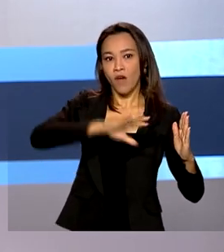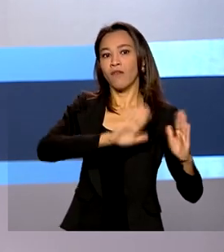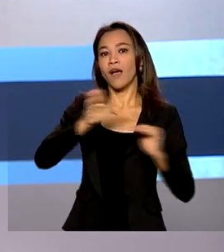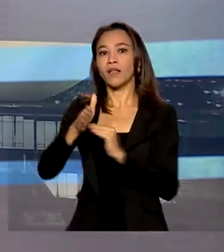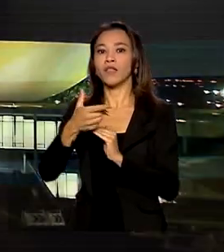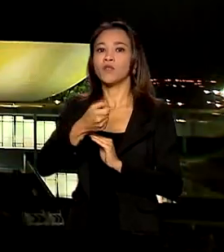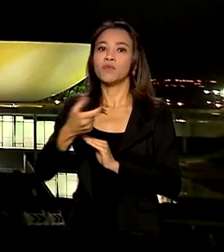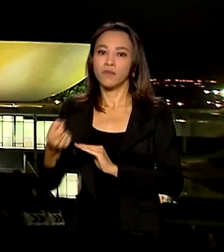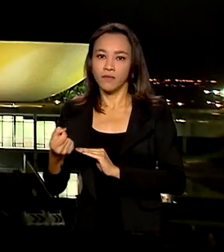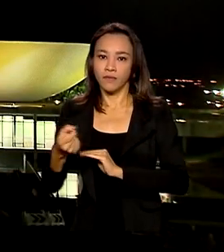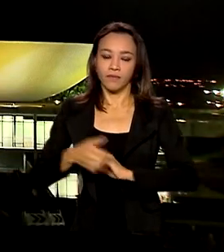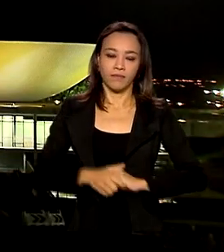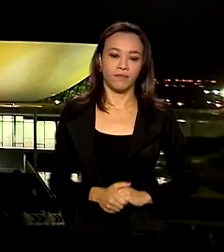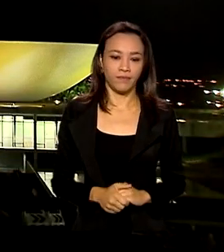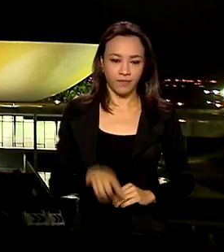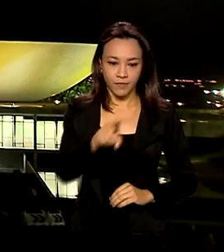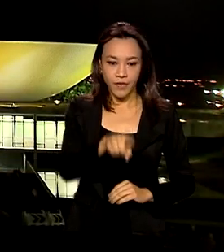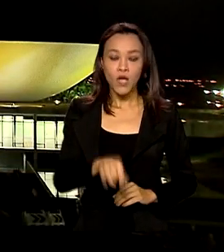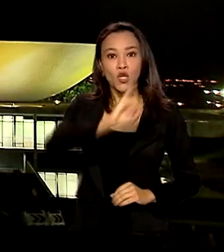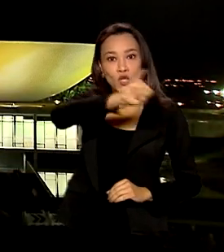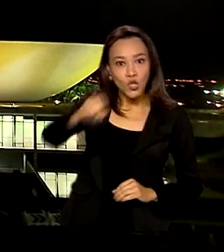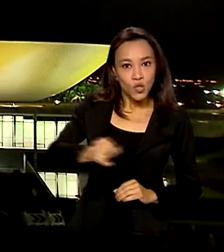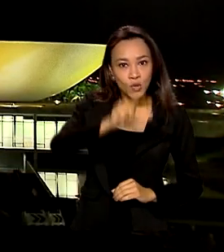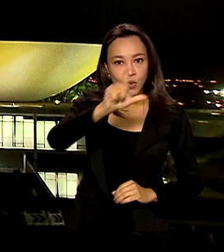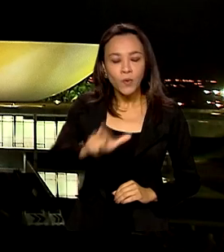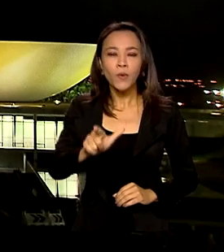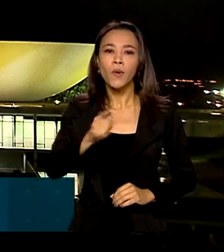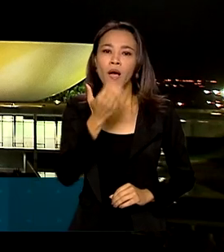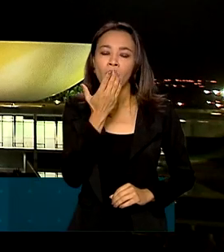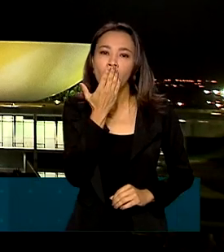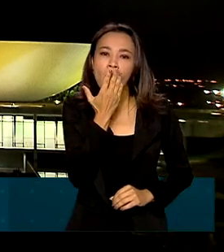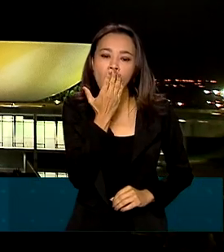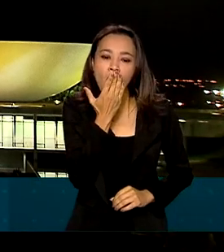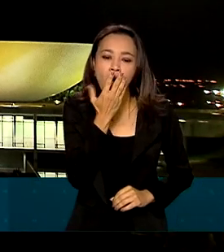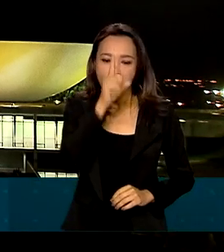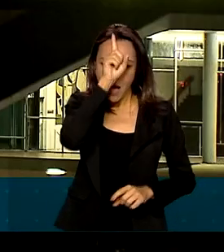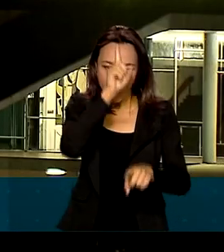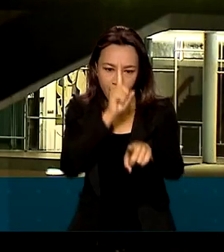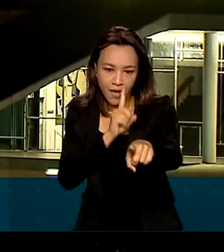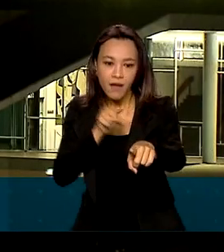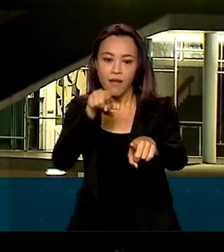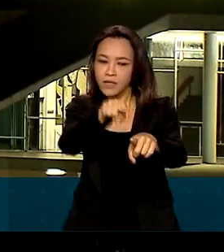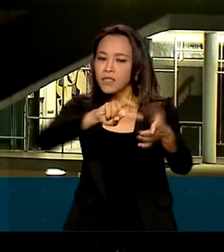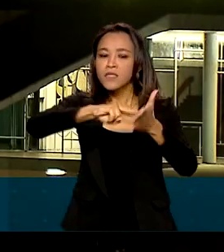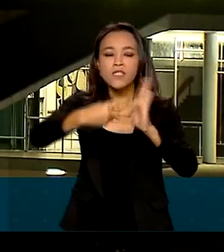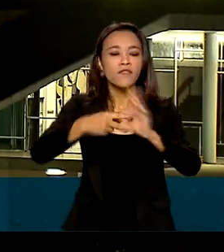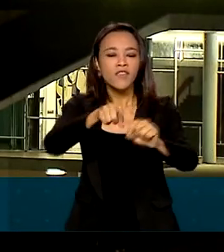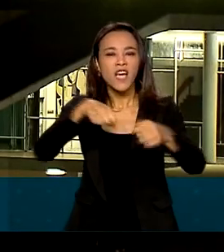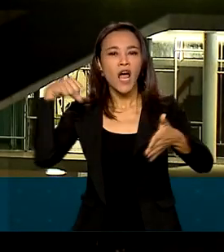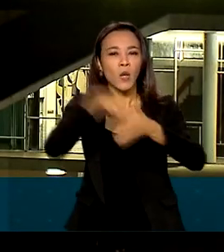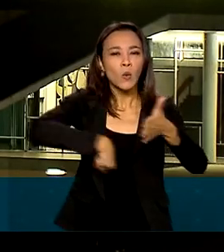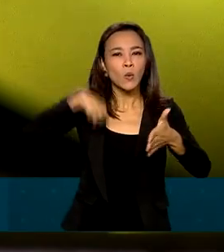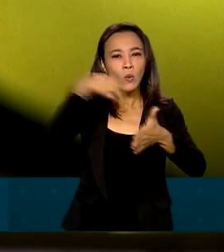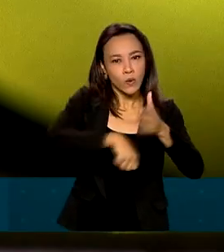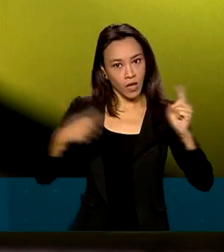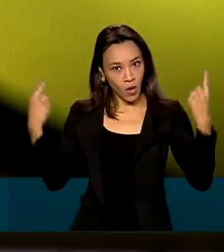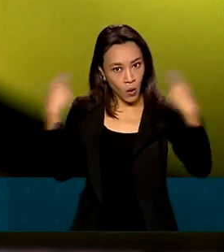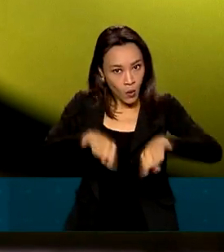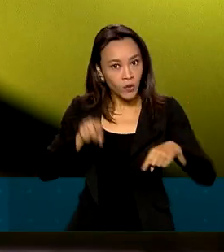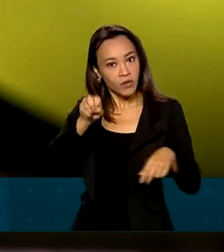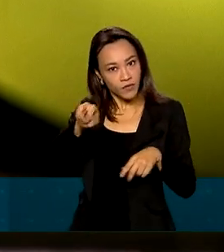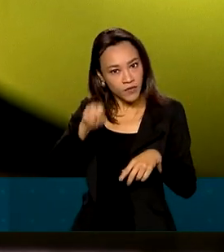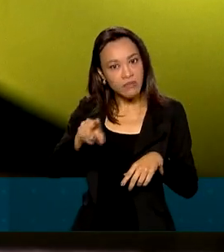e2020 o Júlio amarelo é um mês de luta contra as hepatites virais que podem ser transmitidas pelo contato